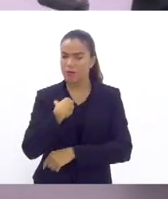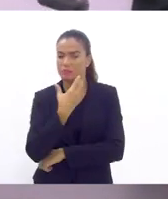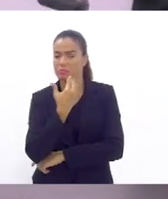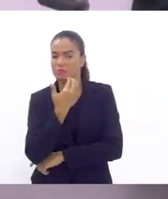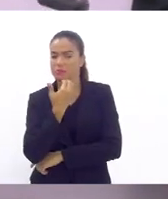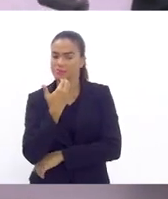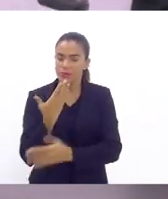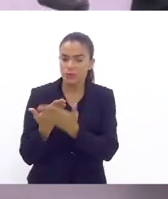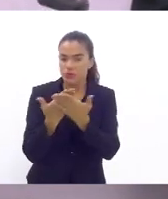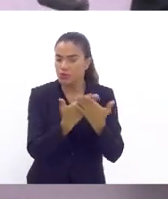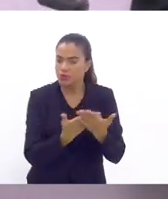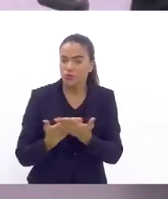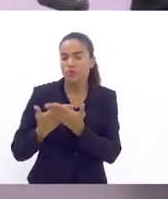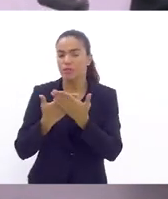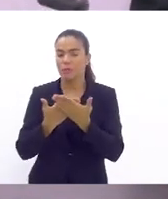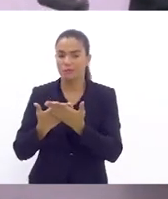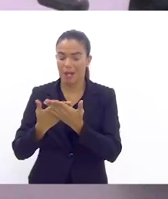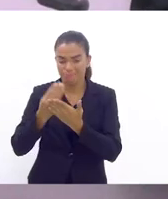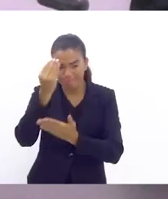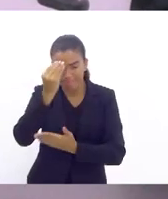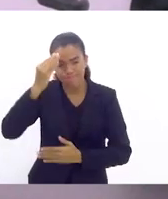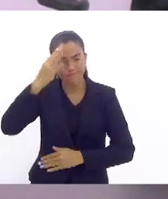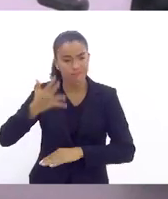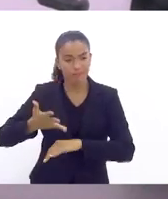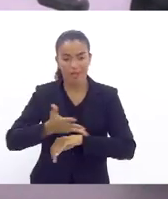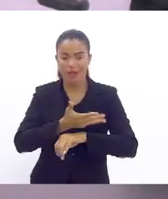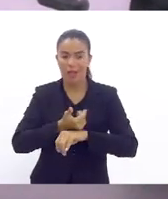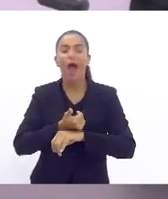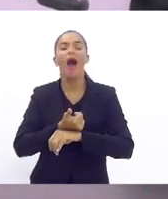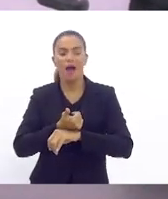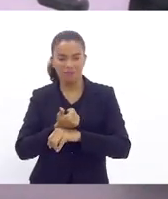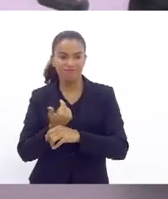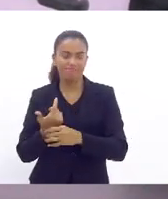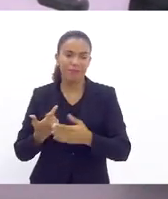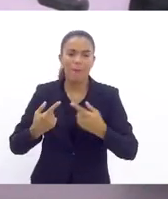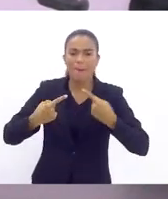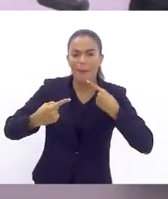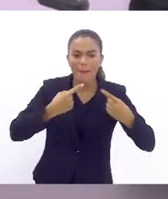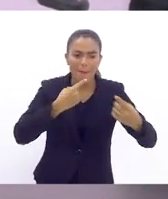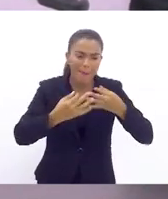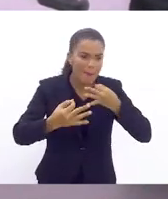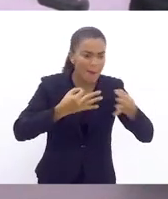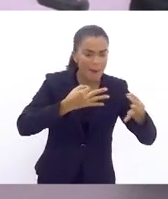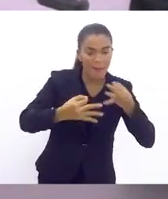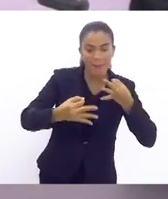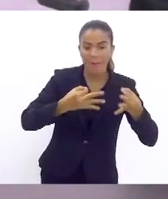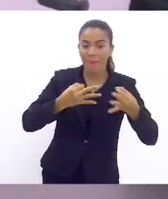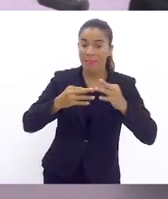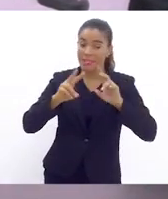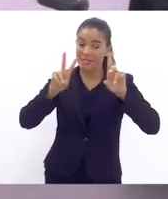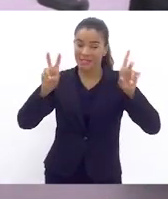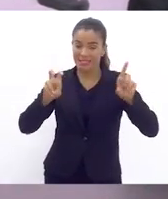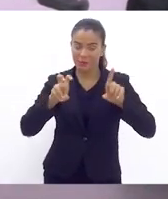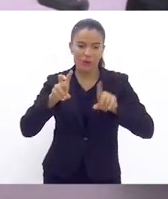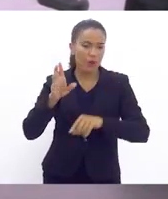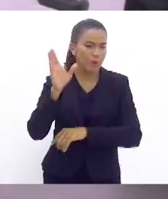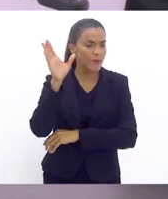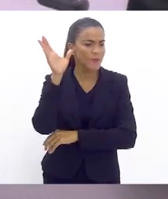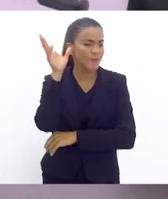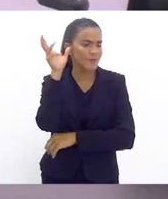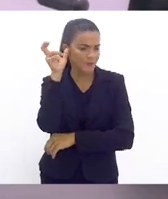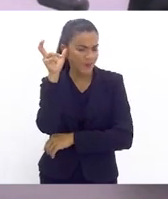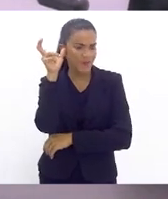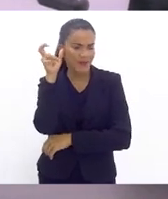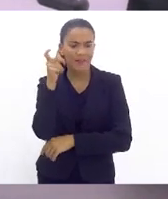muito para me qualificar para estar para mim inteirar do que tá acontecendo Então nesse sentido é ouvir vocês